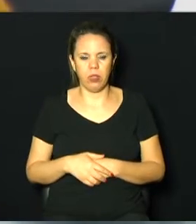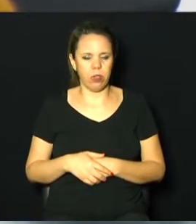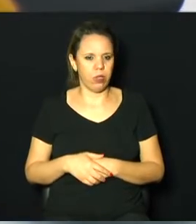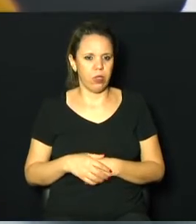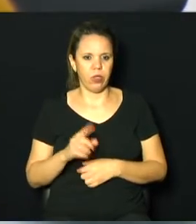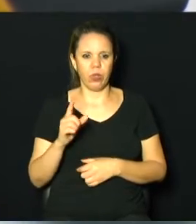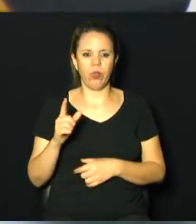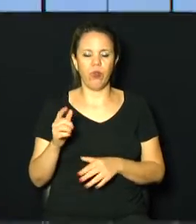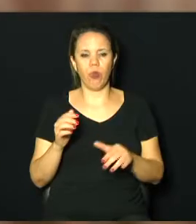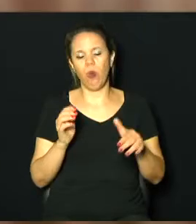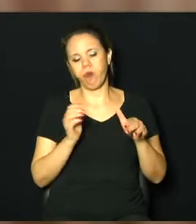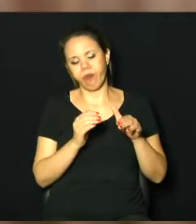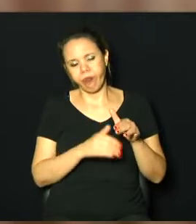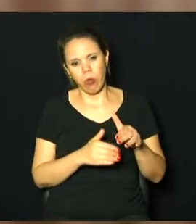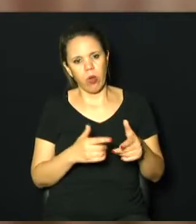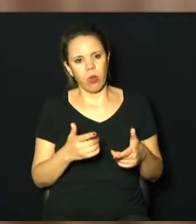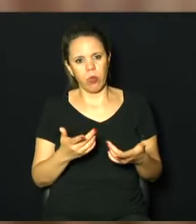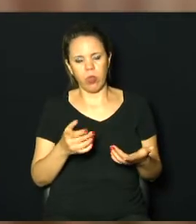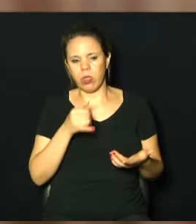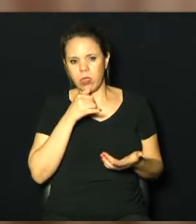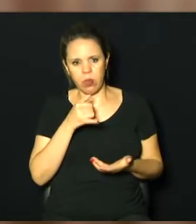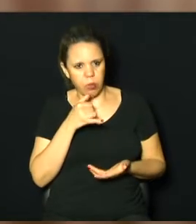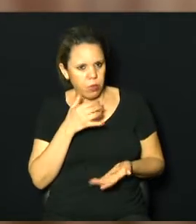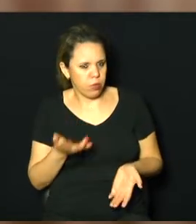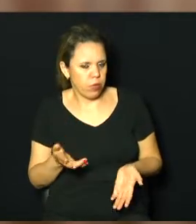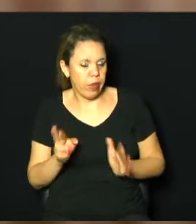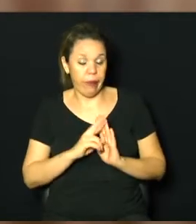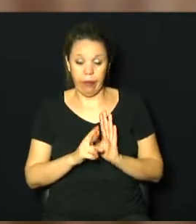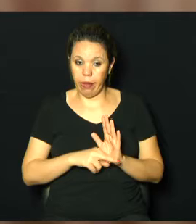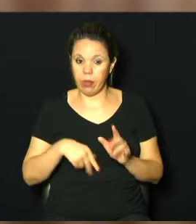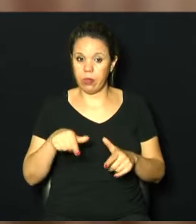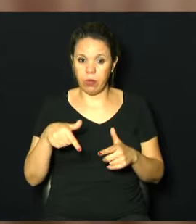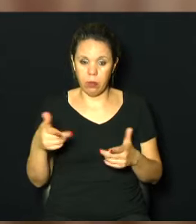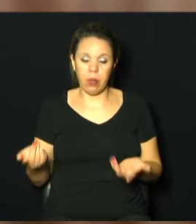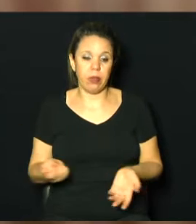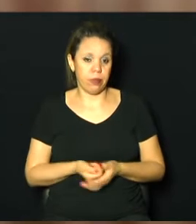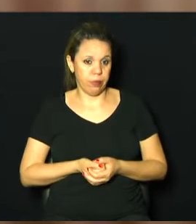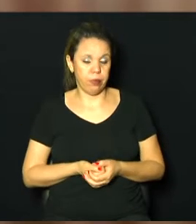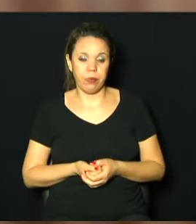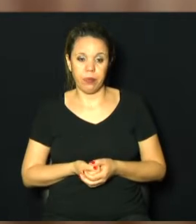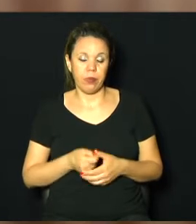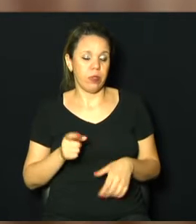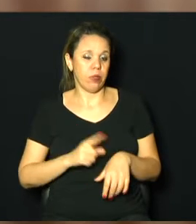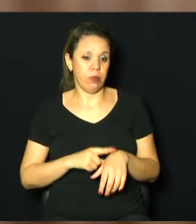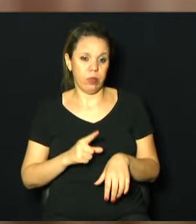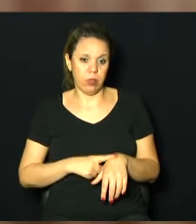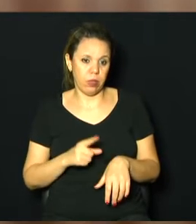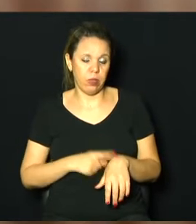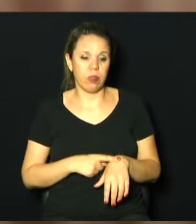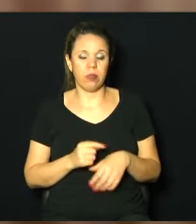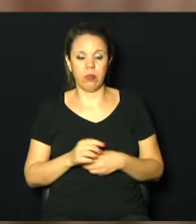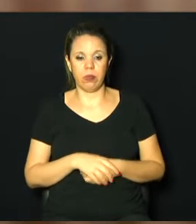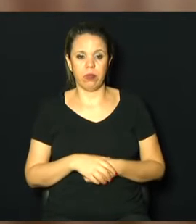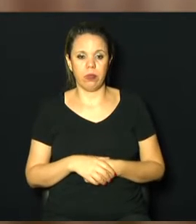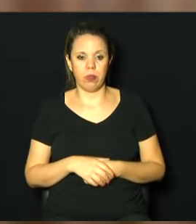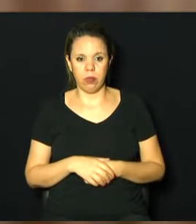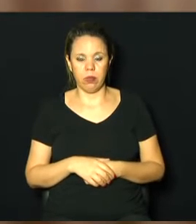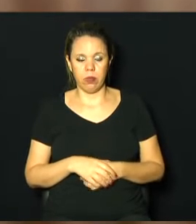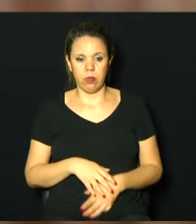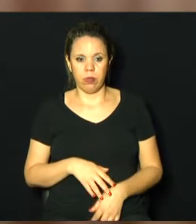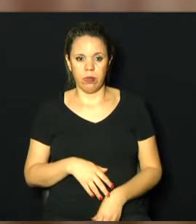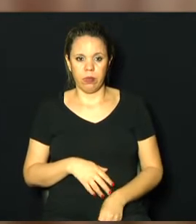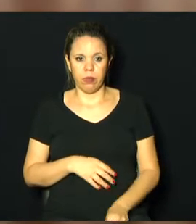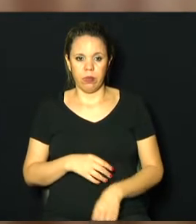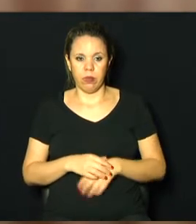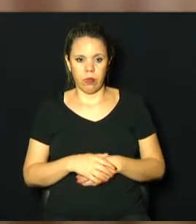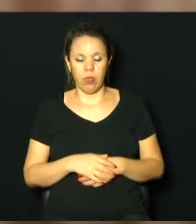vou acumulando disso, né? Então você tem que colocar também regras no trabalho, né? Um horário. É a